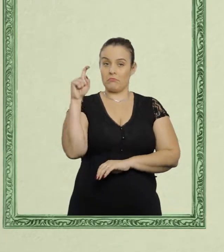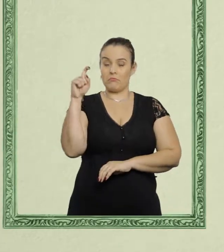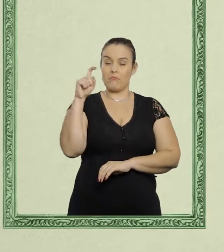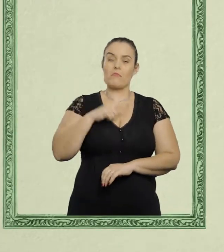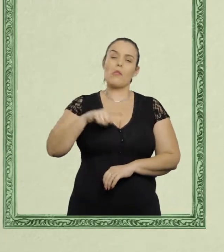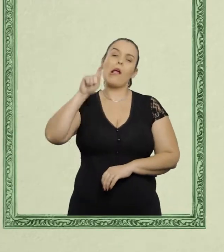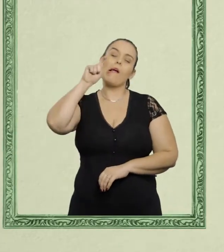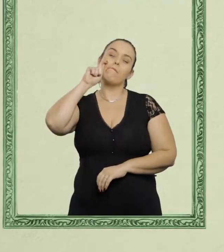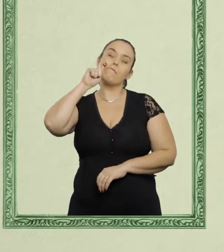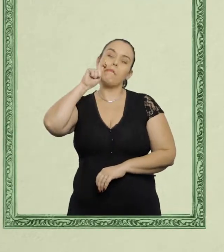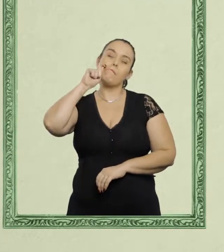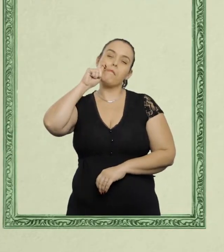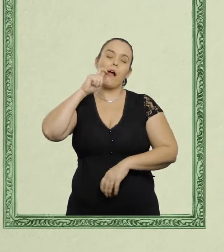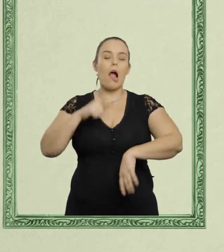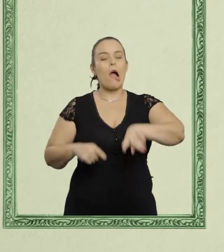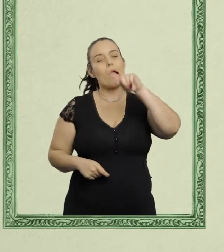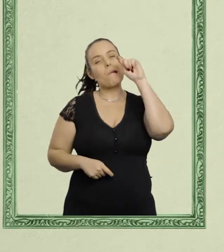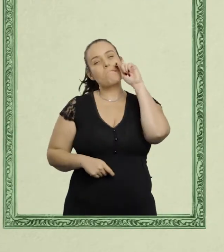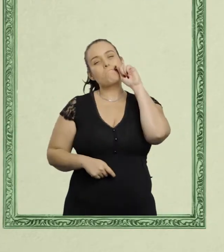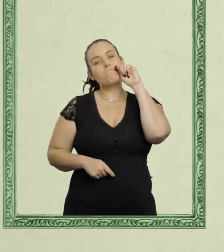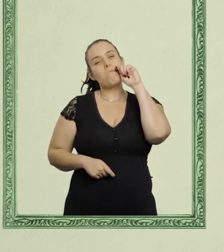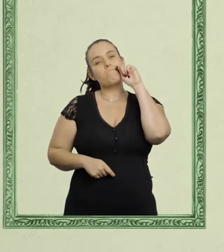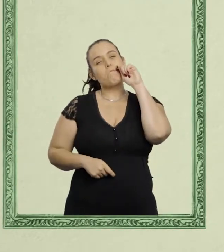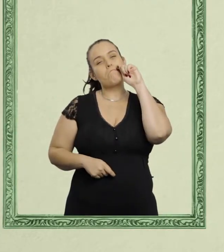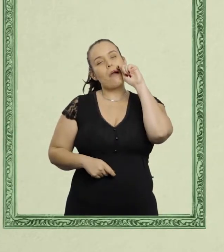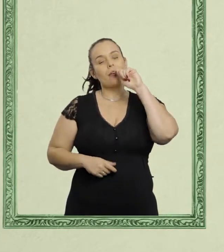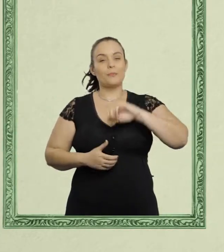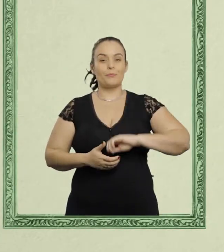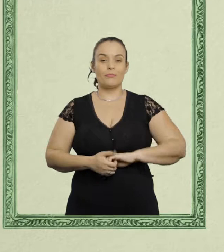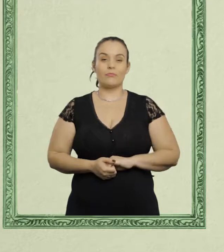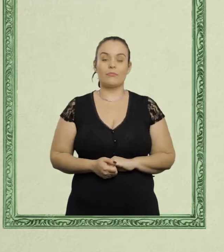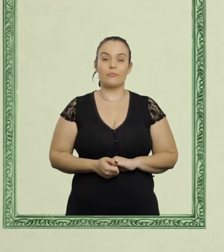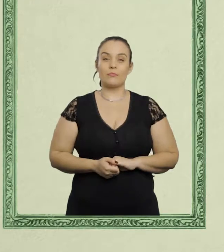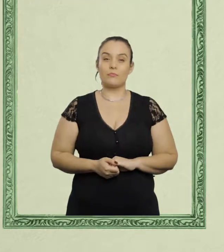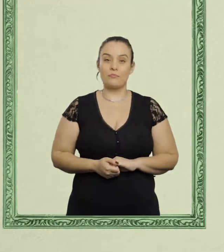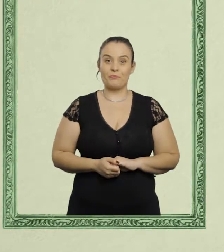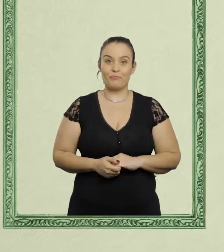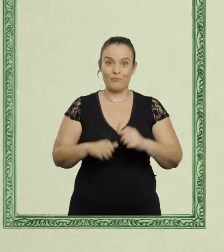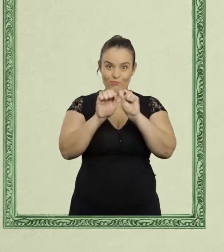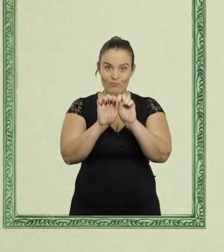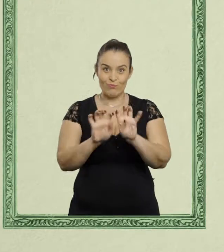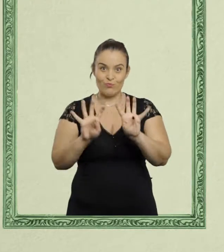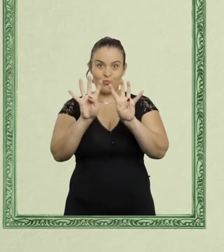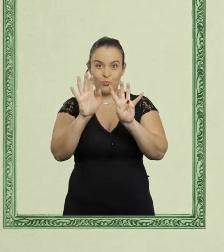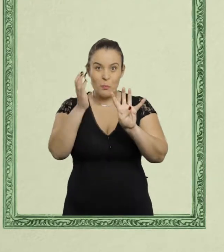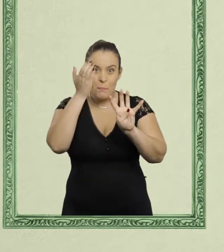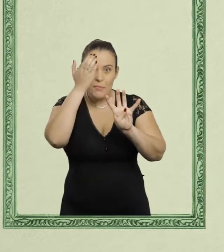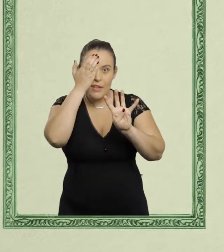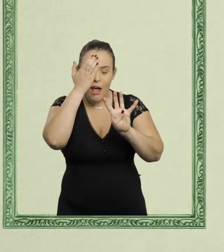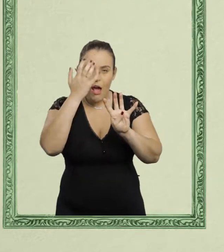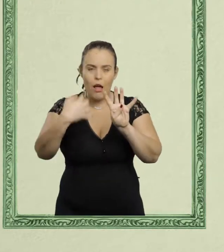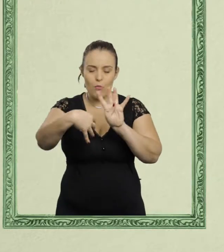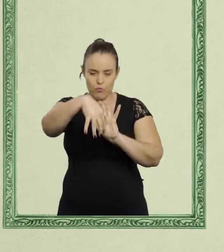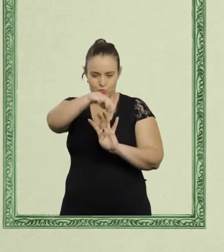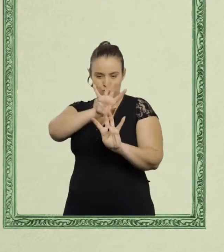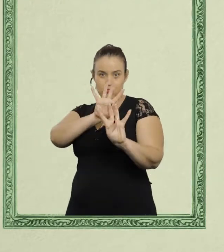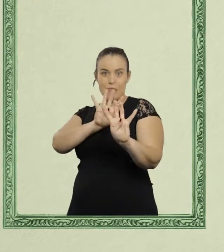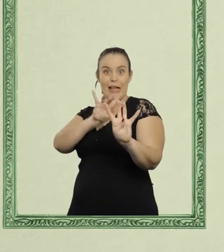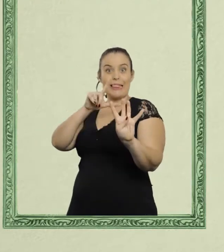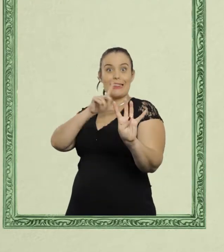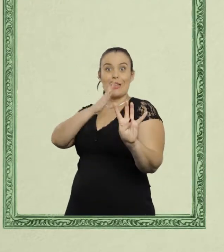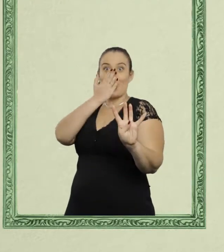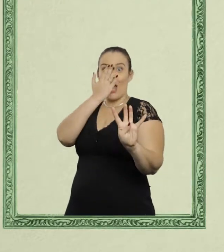Gancho fumava 2 charutos ao mesmo tempo. Atrás dos piratas surgiram os índios,